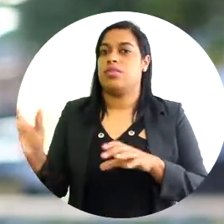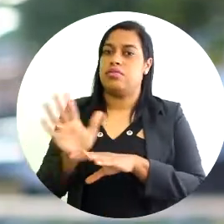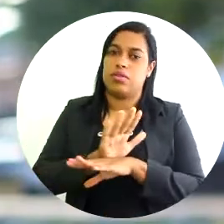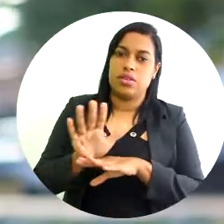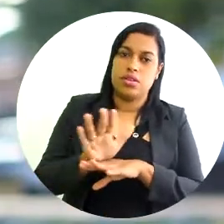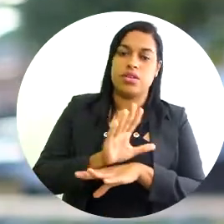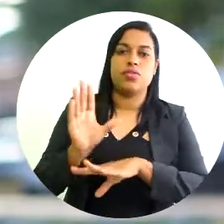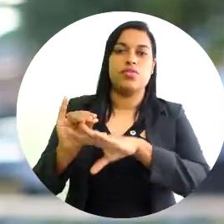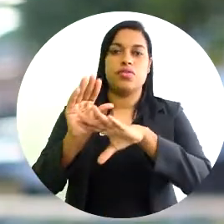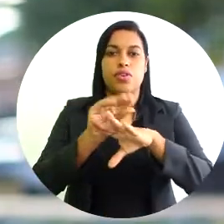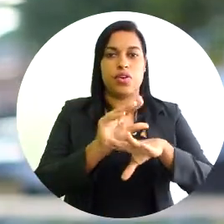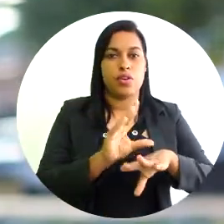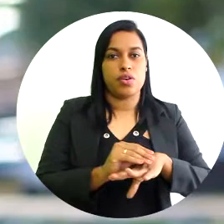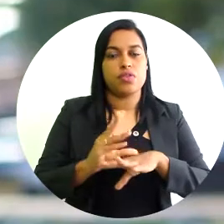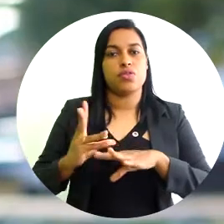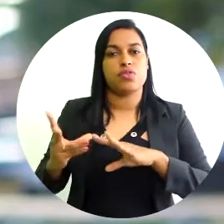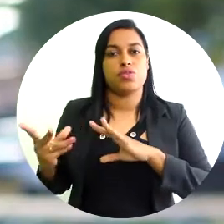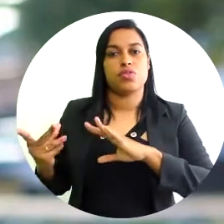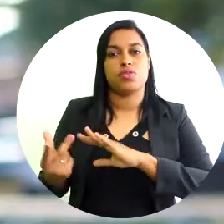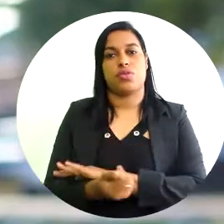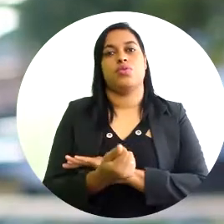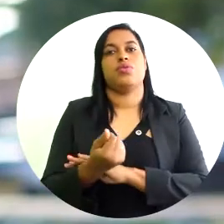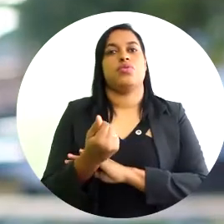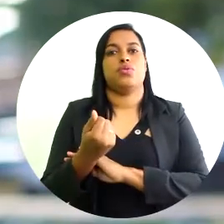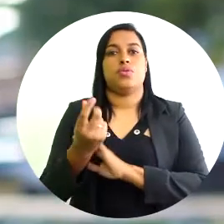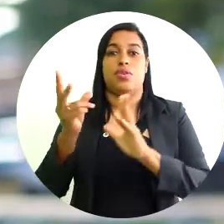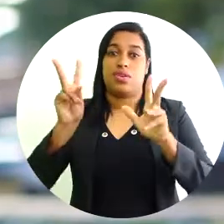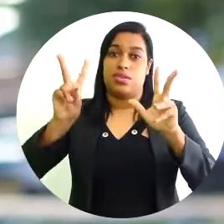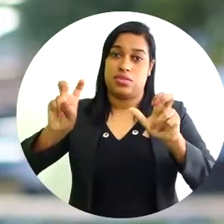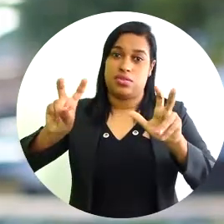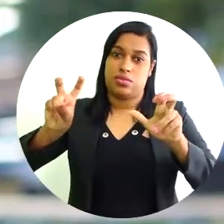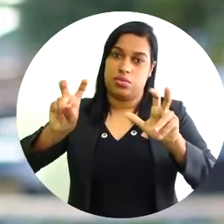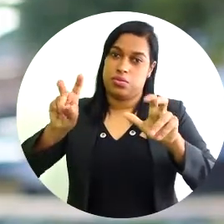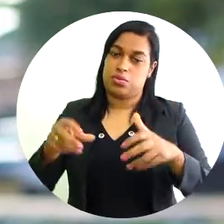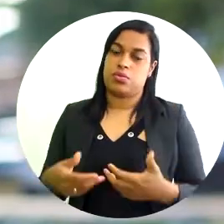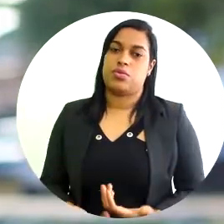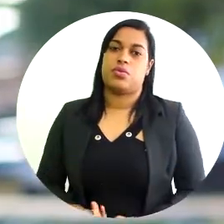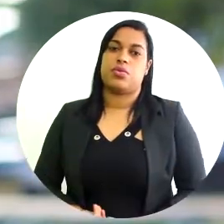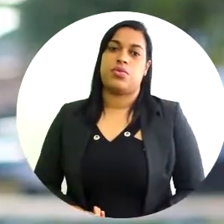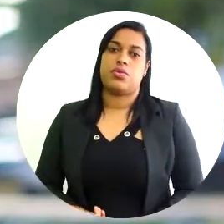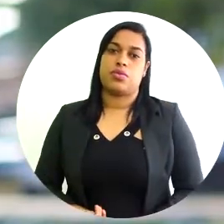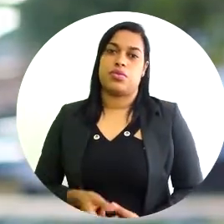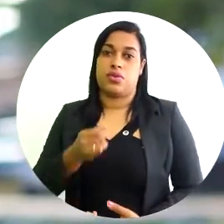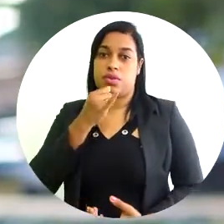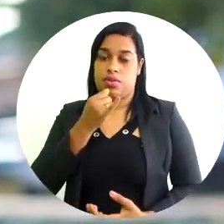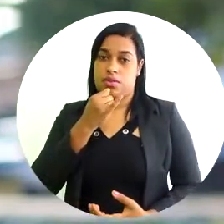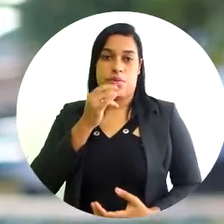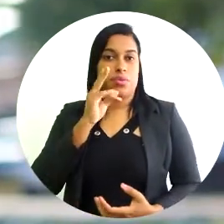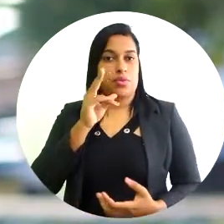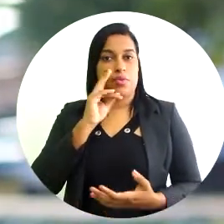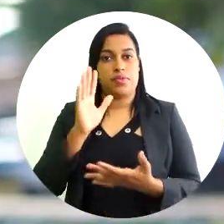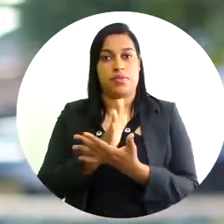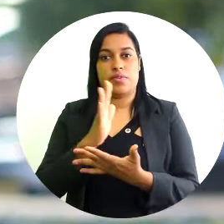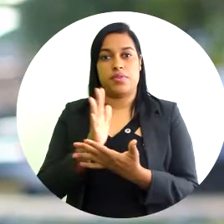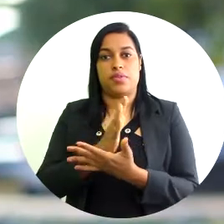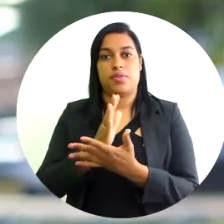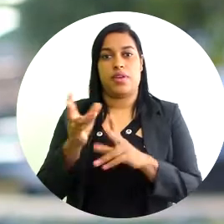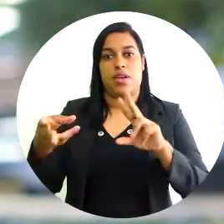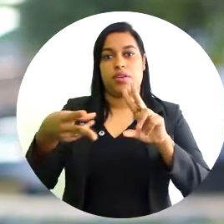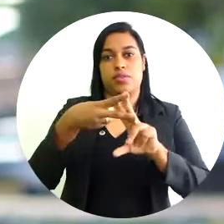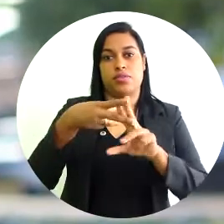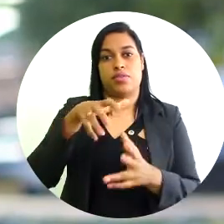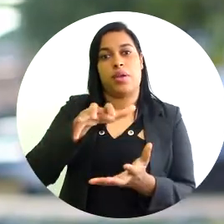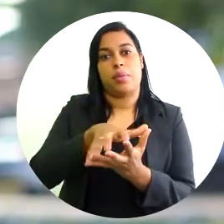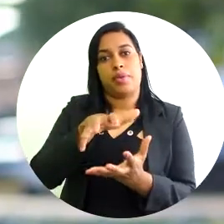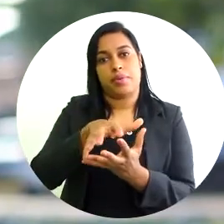vídeos, fotos, publicações que são referentes a um determinado assunto. Um exemplo que a gente viu no caderno foi a hashtag